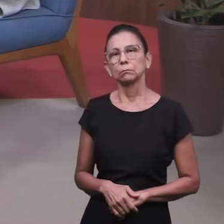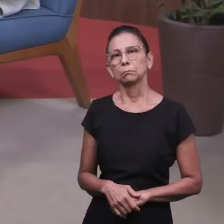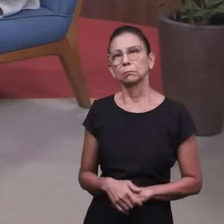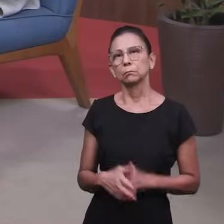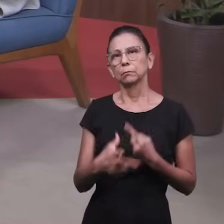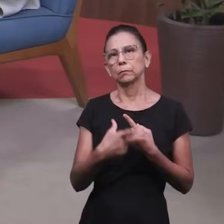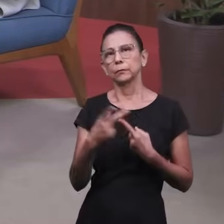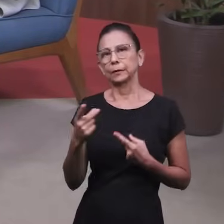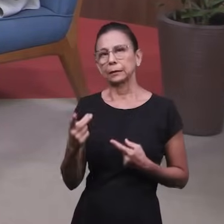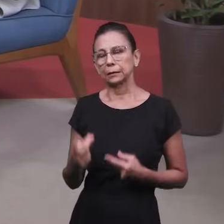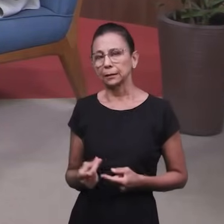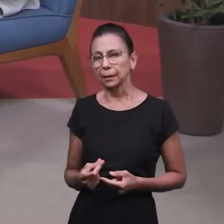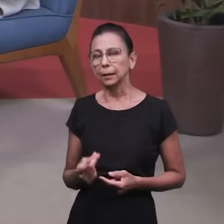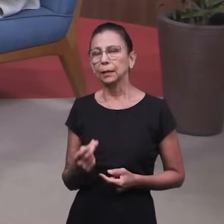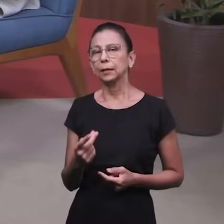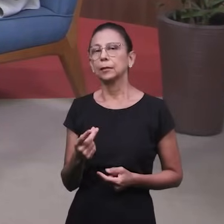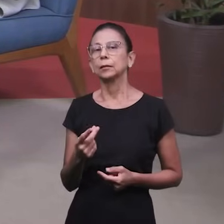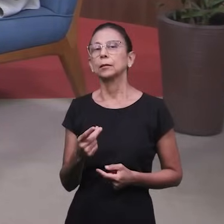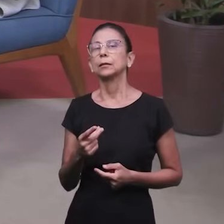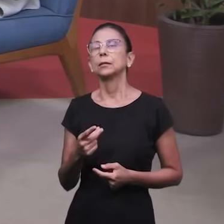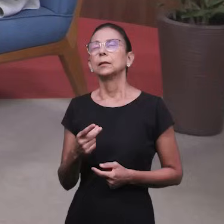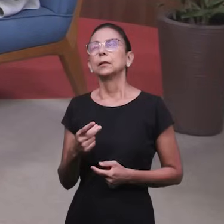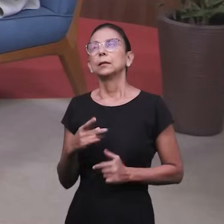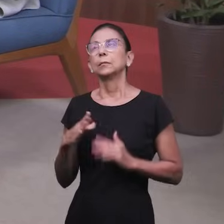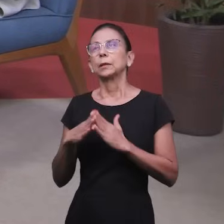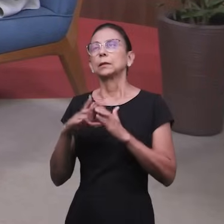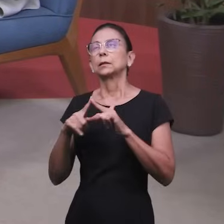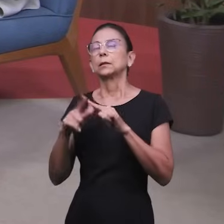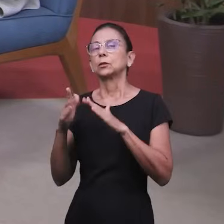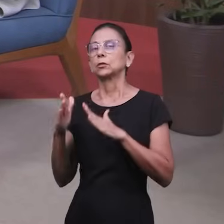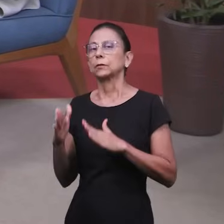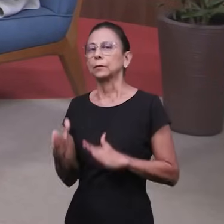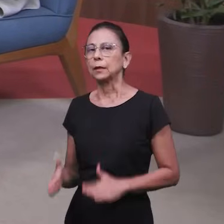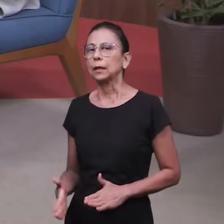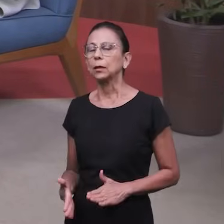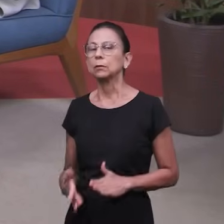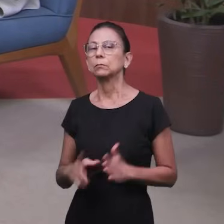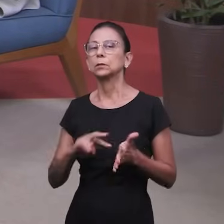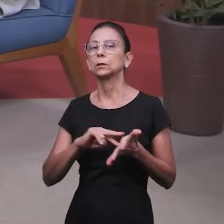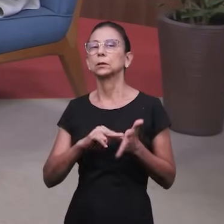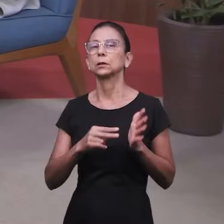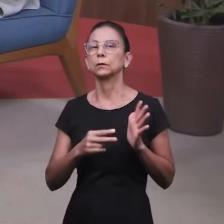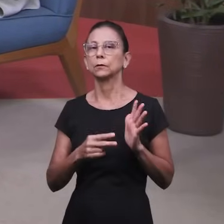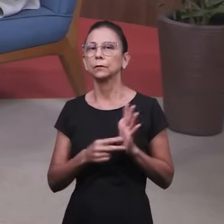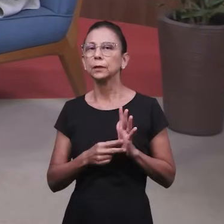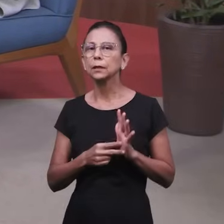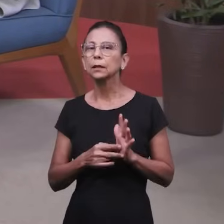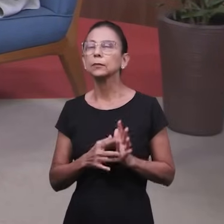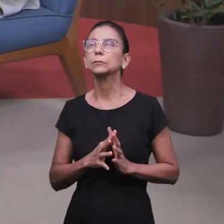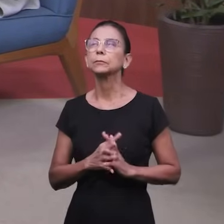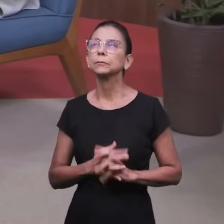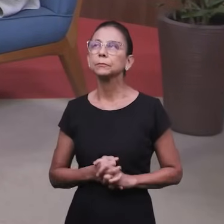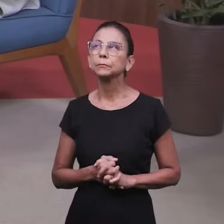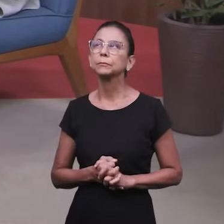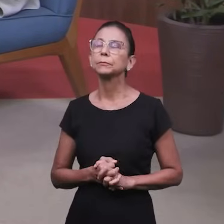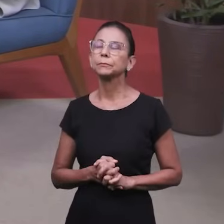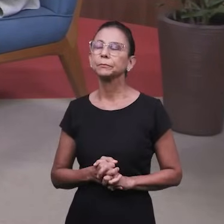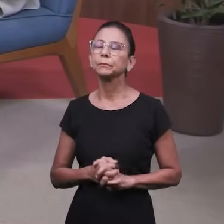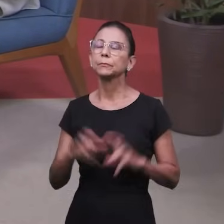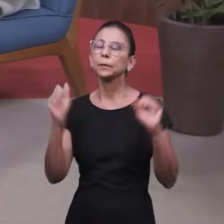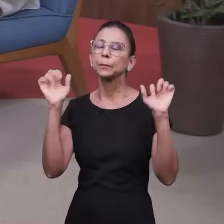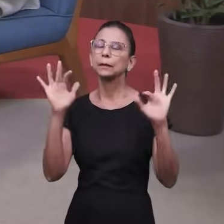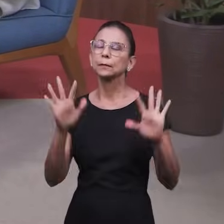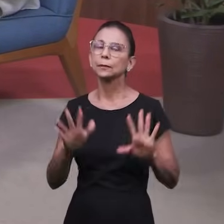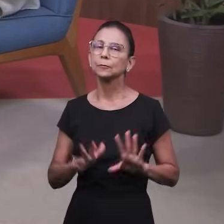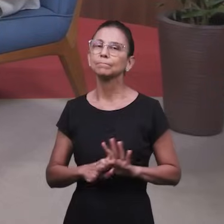uma situação comum, porque o que vamos receber é o maior prêmio que alguém pode alcançar. Hoje, na aula para